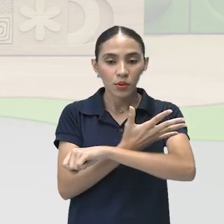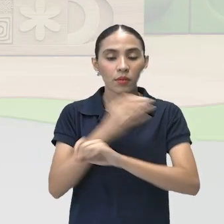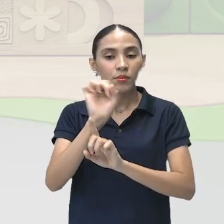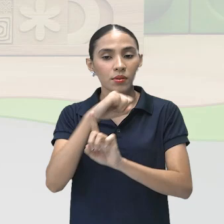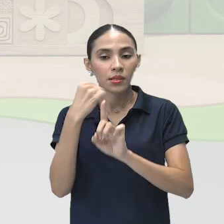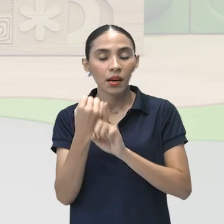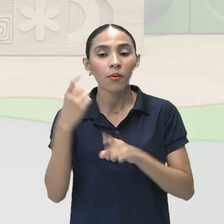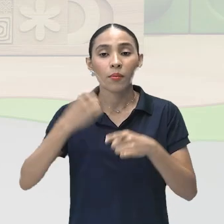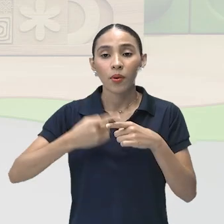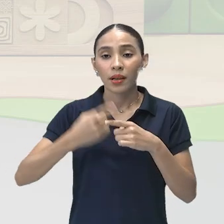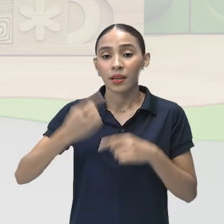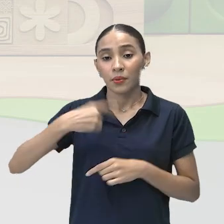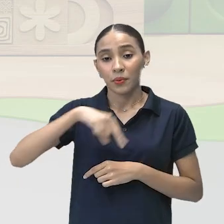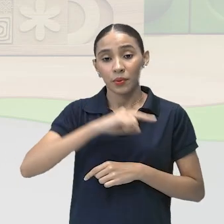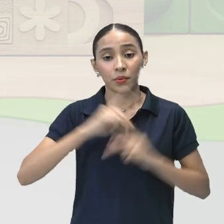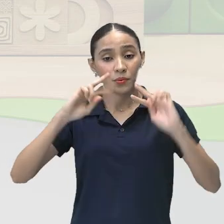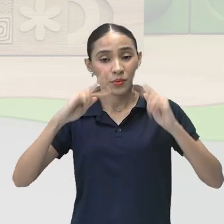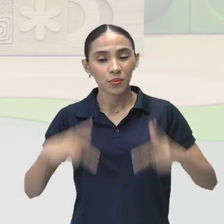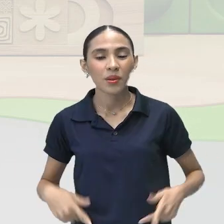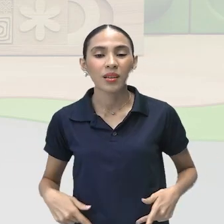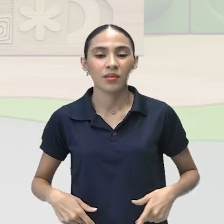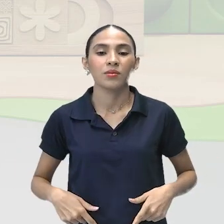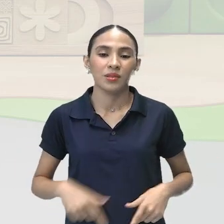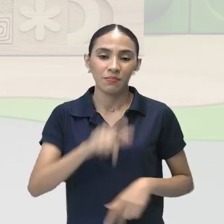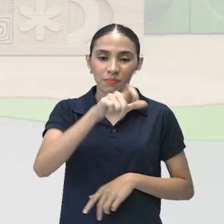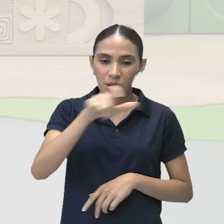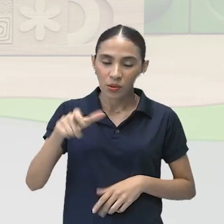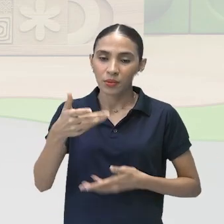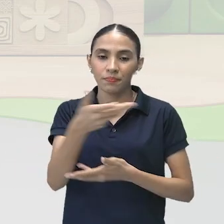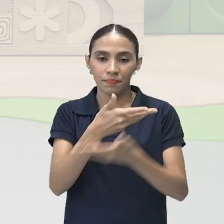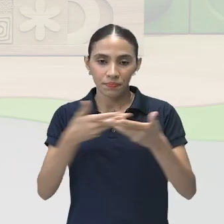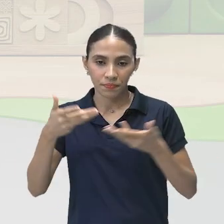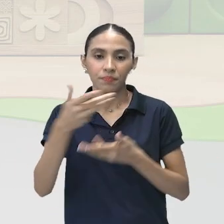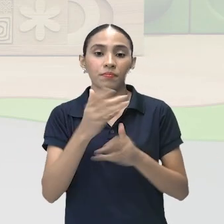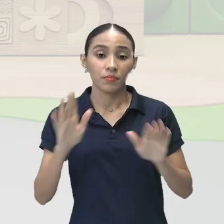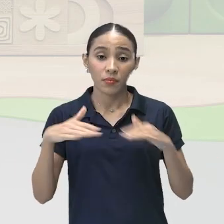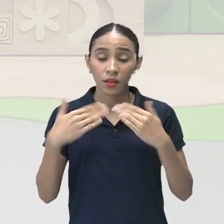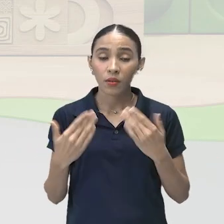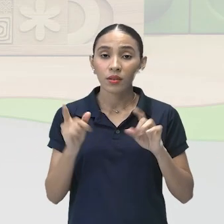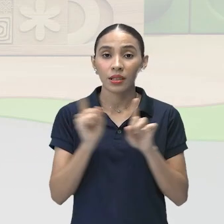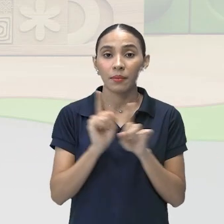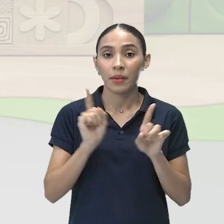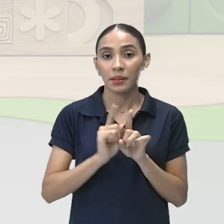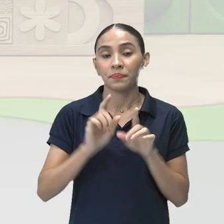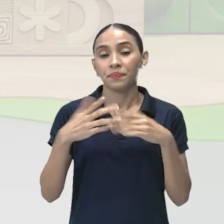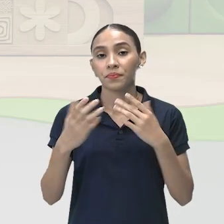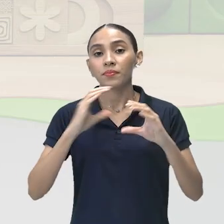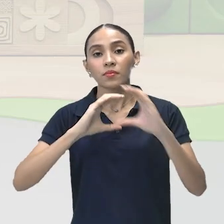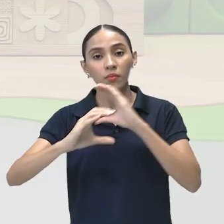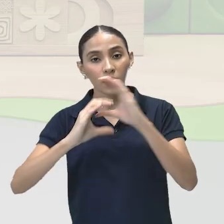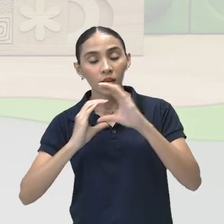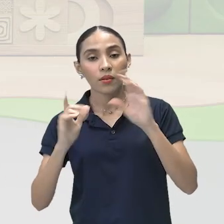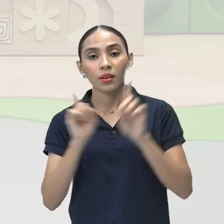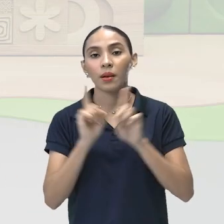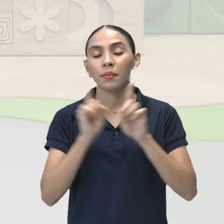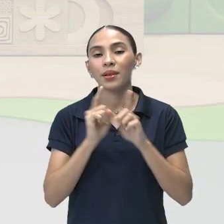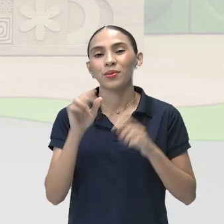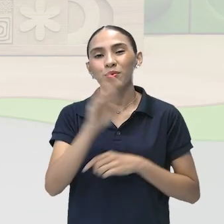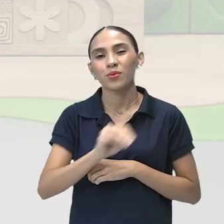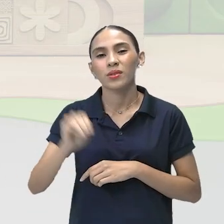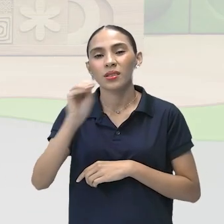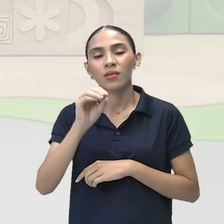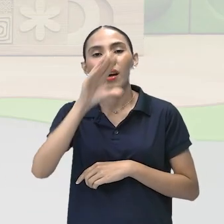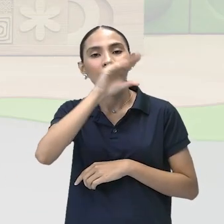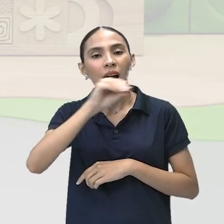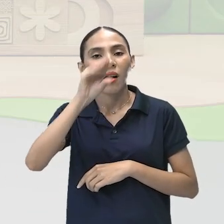tendo em vista que nós, seres humanos, somos indivíduos sociáveis, né? E essa questão da comunicação através da fala